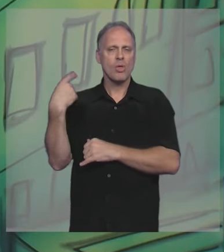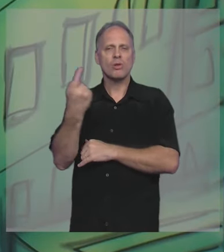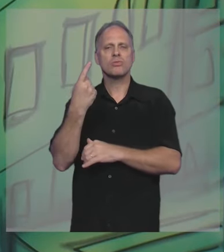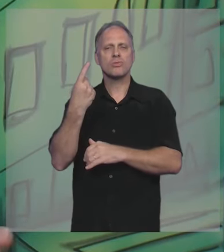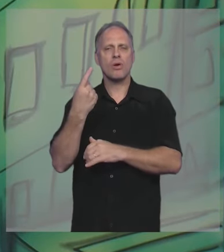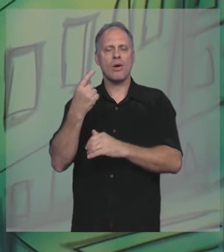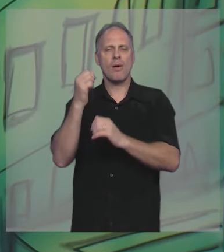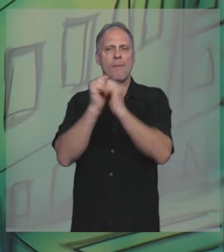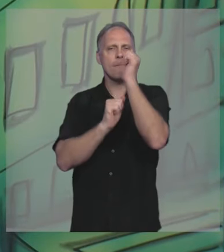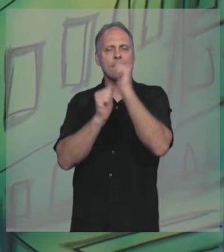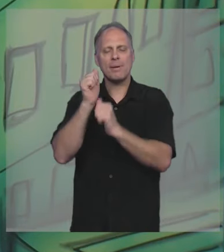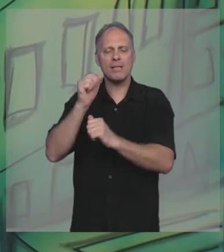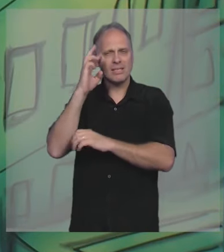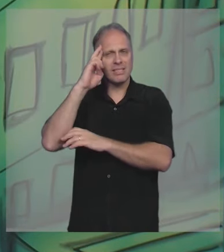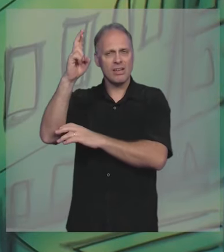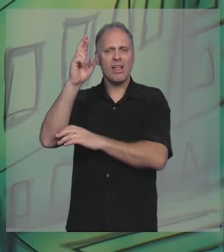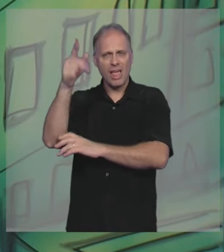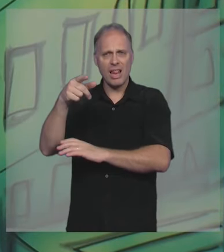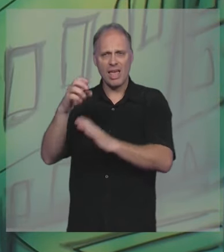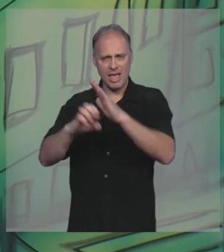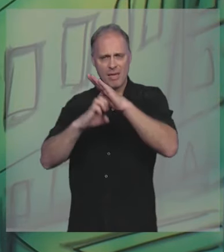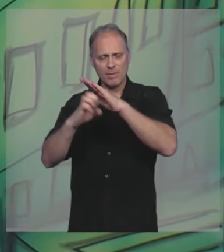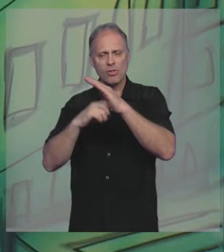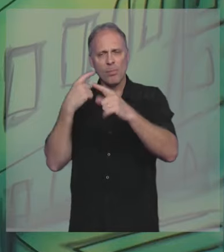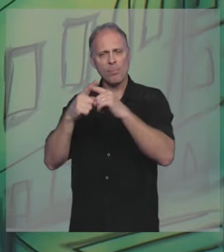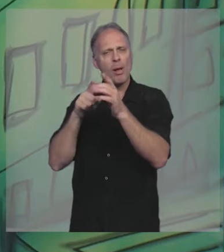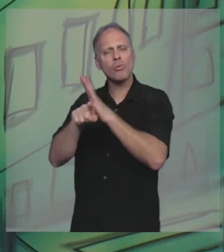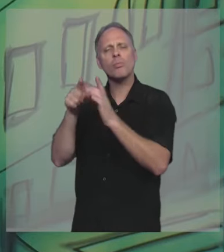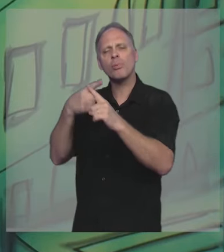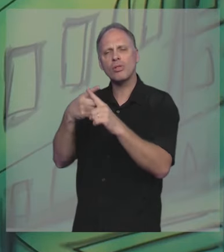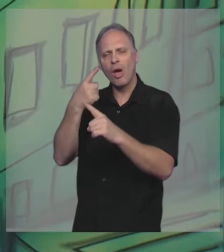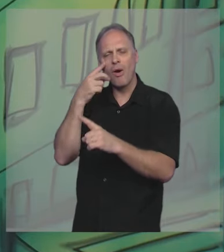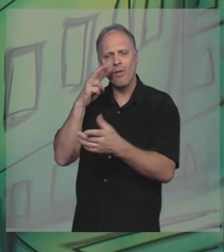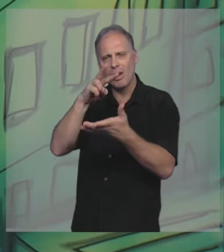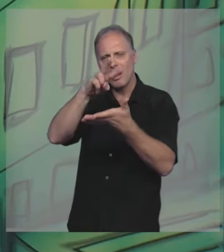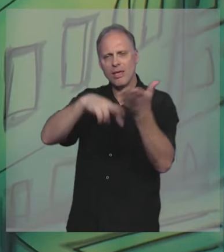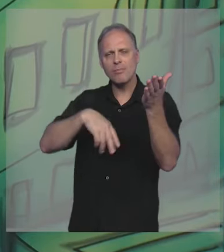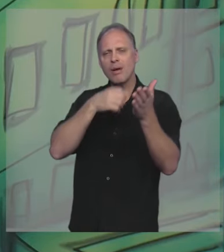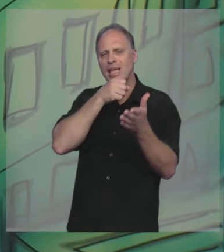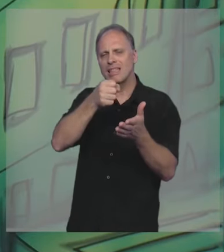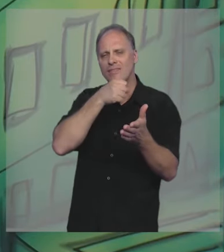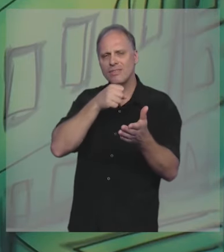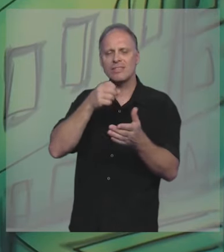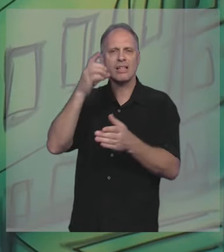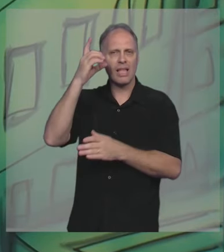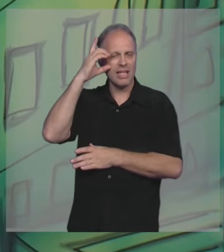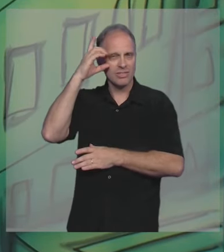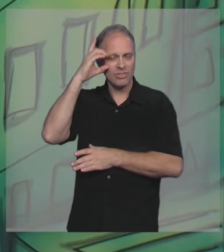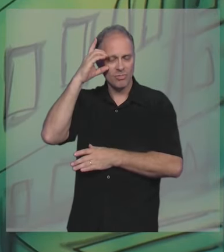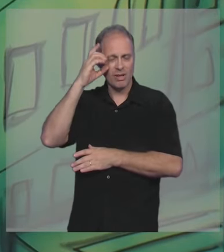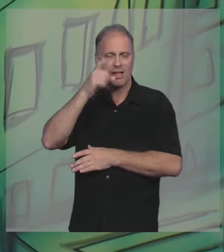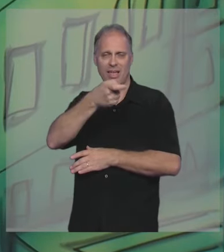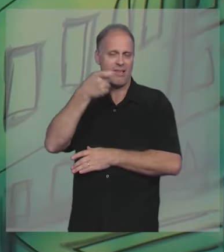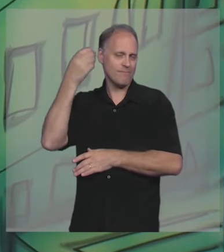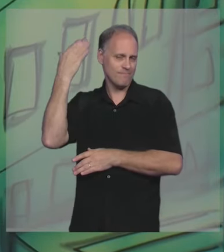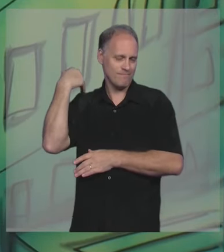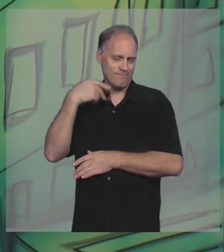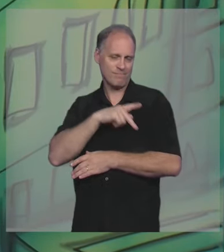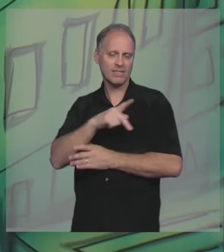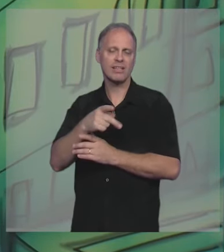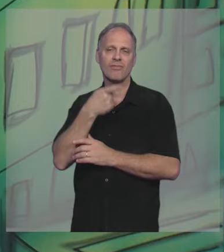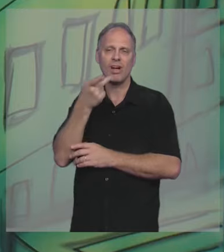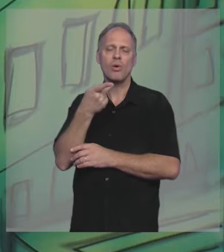empreendedor? Eu lhe faço essa pergunta porque eu li uma entrevista da ex-presidenta Dilma Rousseff, que ela falou que